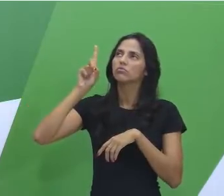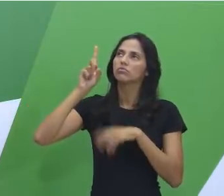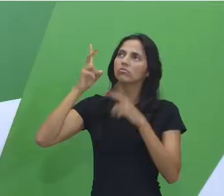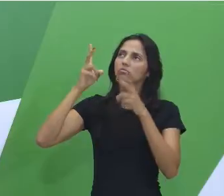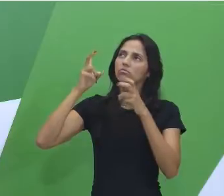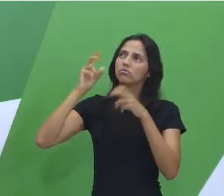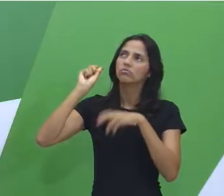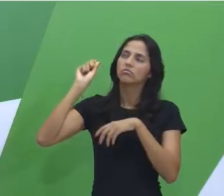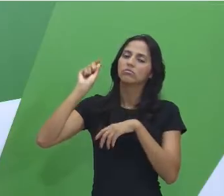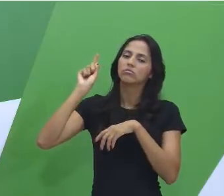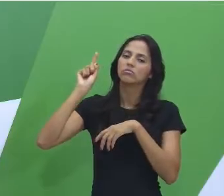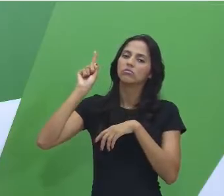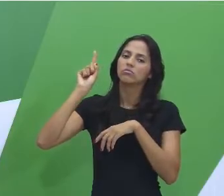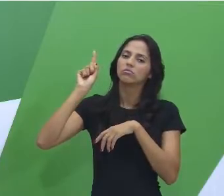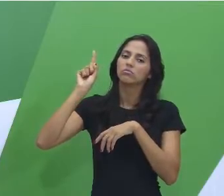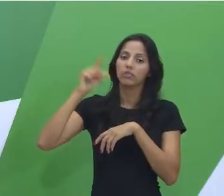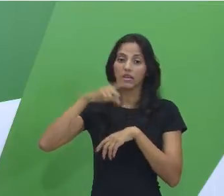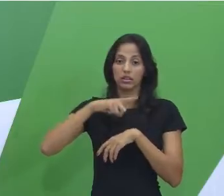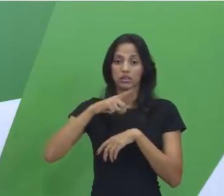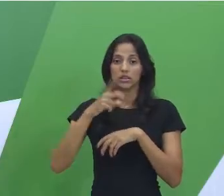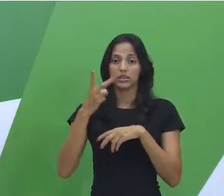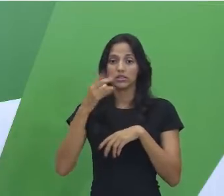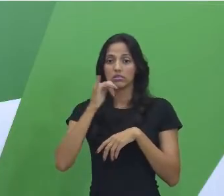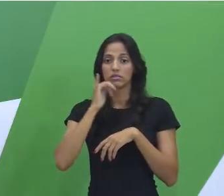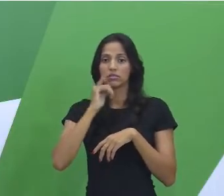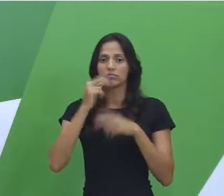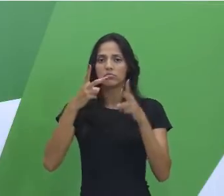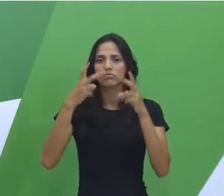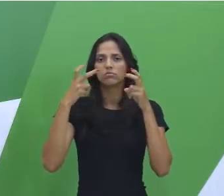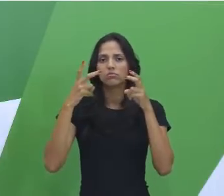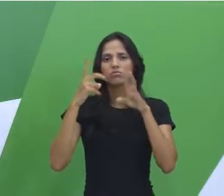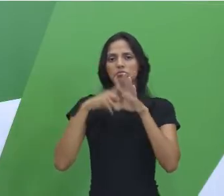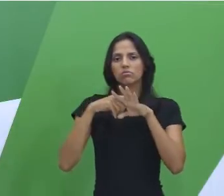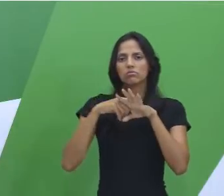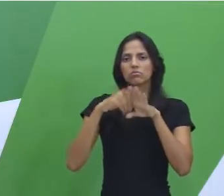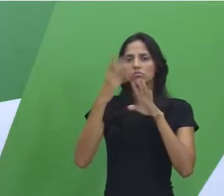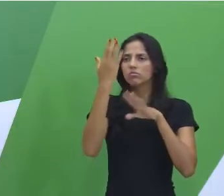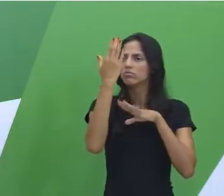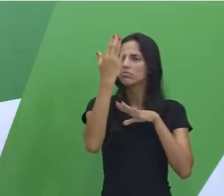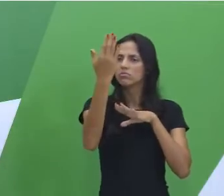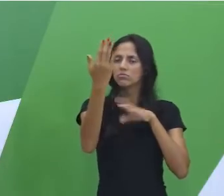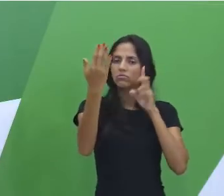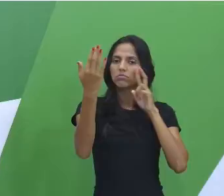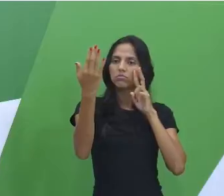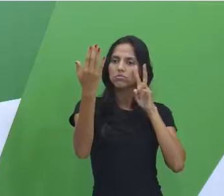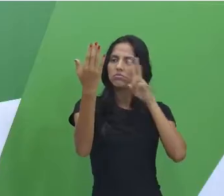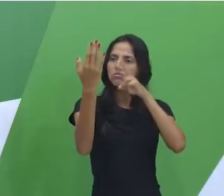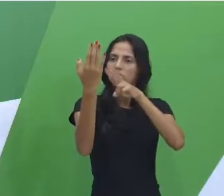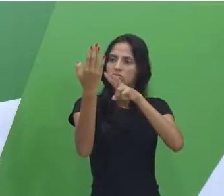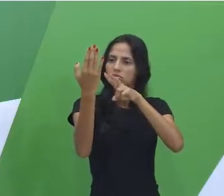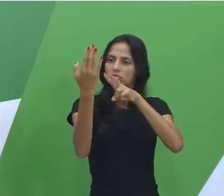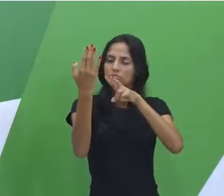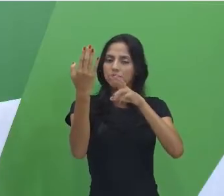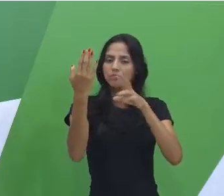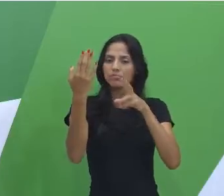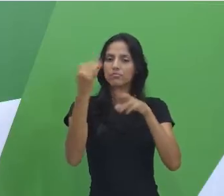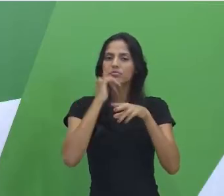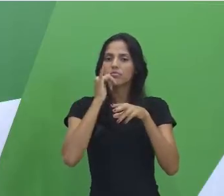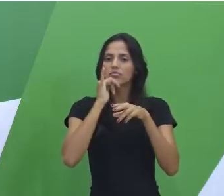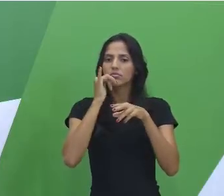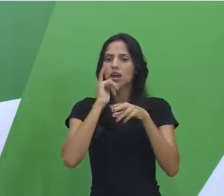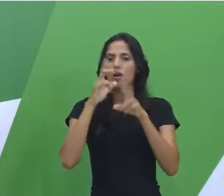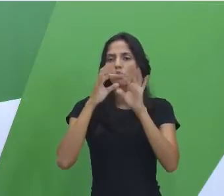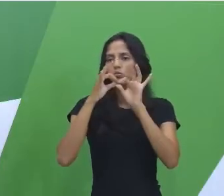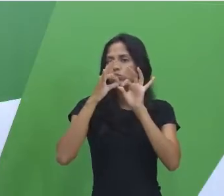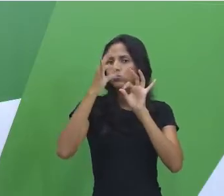que quando eu estou olhando para a linha em relação a O, é uma coisa. Se eu coloco o meu olho em A em